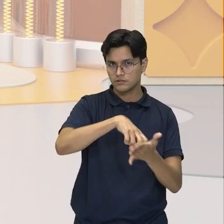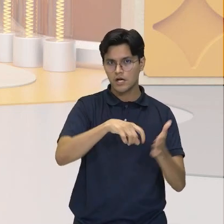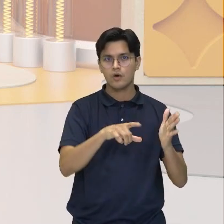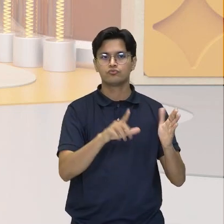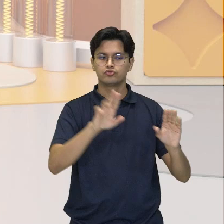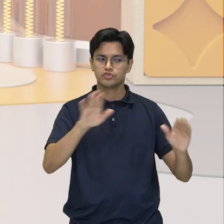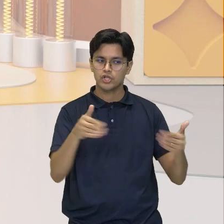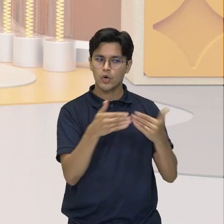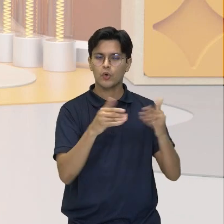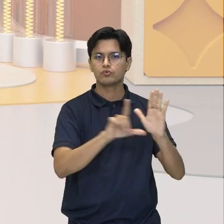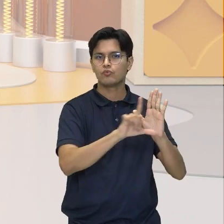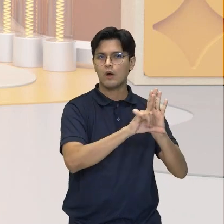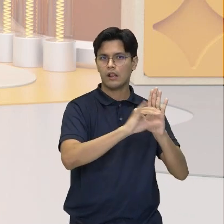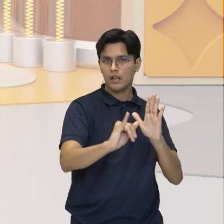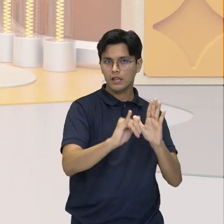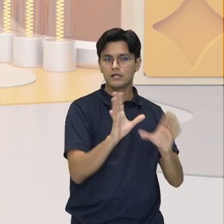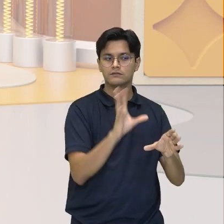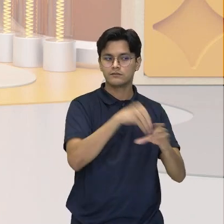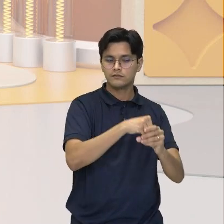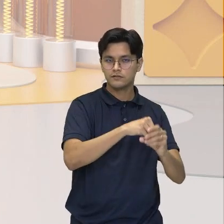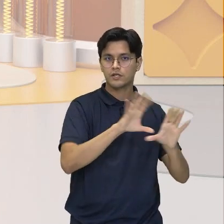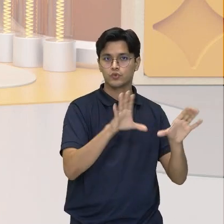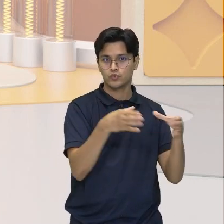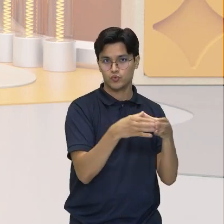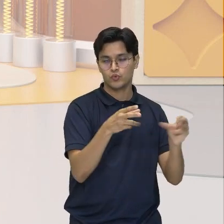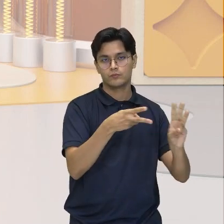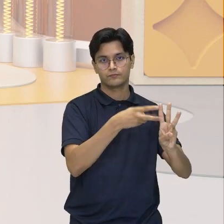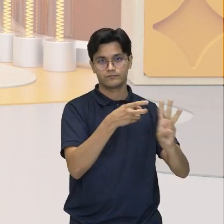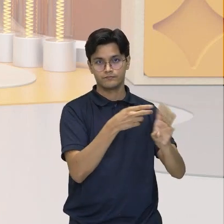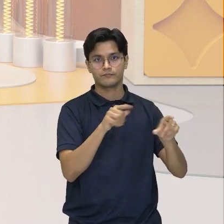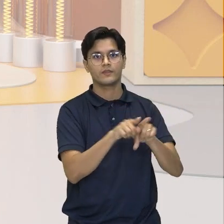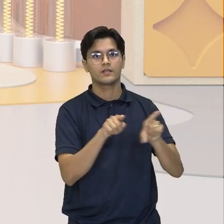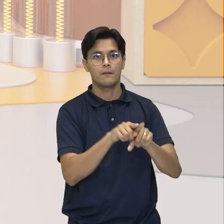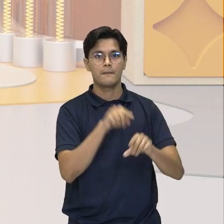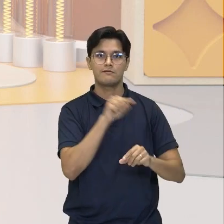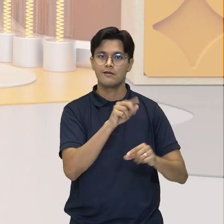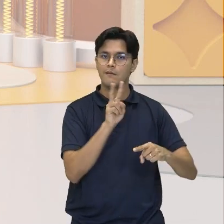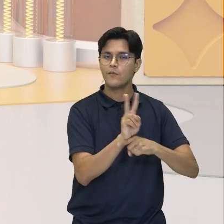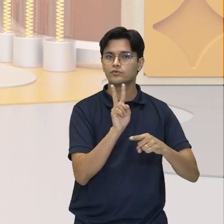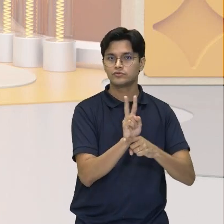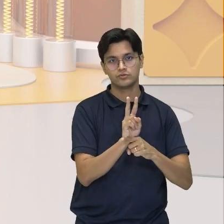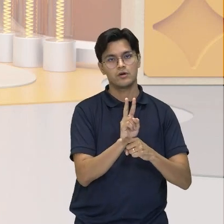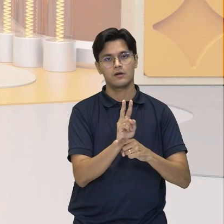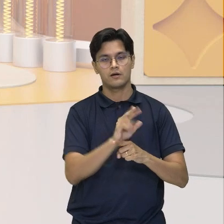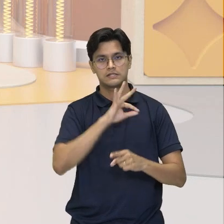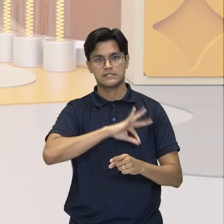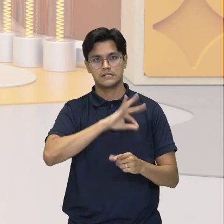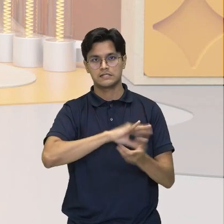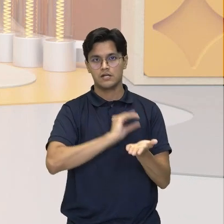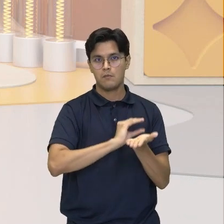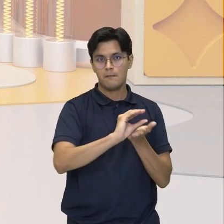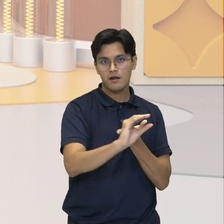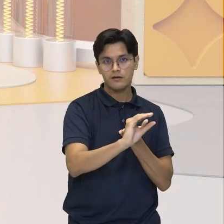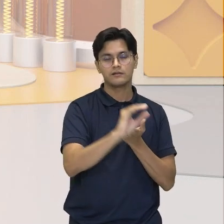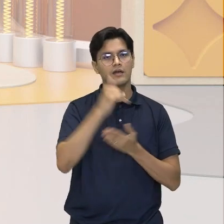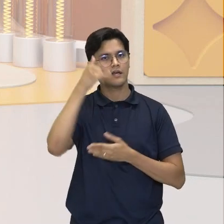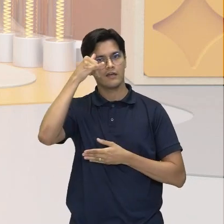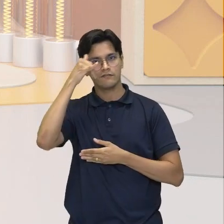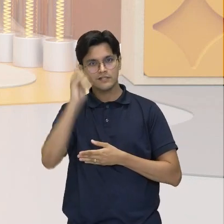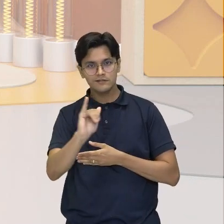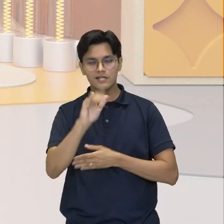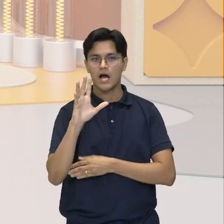e monitorar o pagamento dos salários aos indígenas para evitar que eles fossem